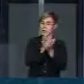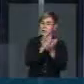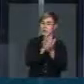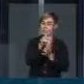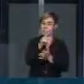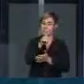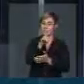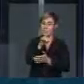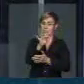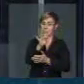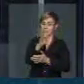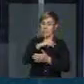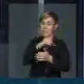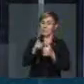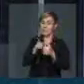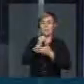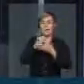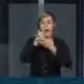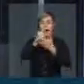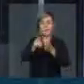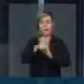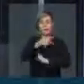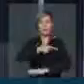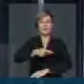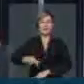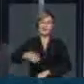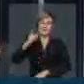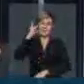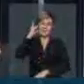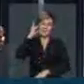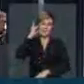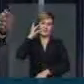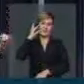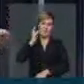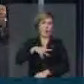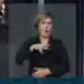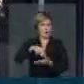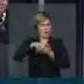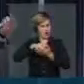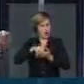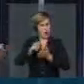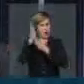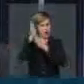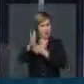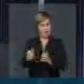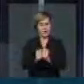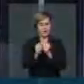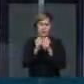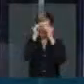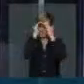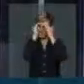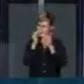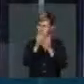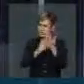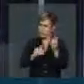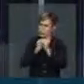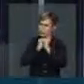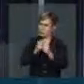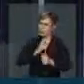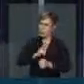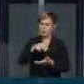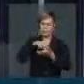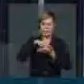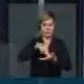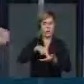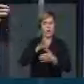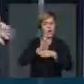presidente Dilma na eleição passada, e nós sabemos que ele esteve firme, foi leal e teve até o último momento do lado dela, ajudamos